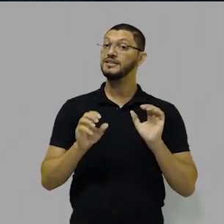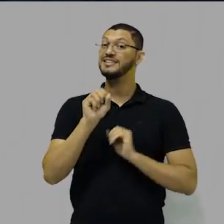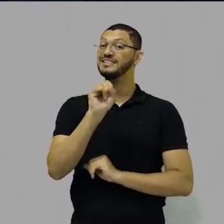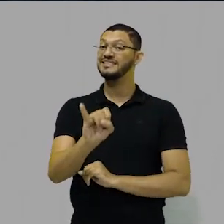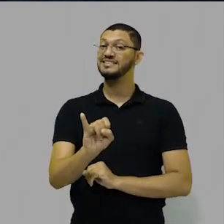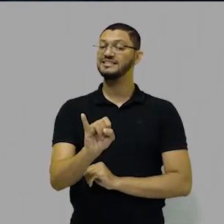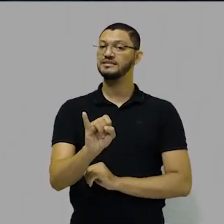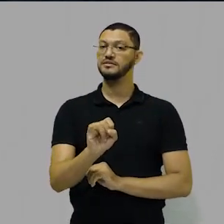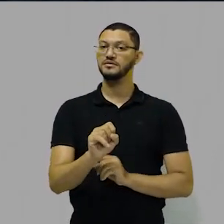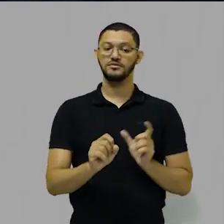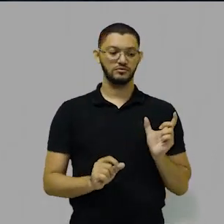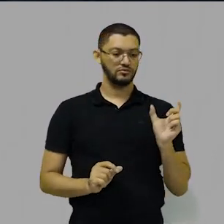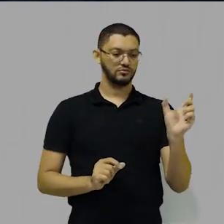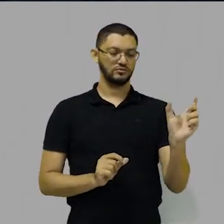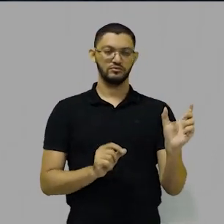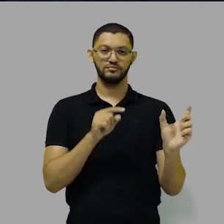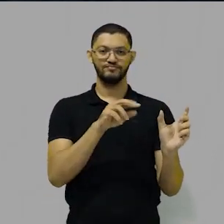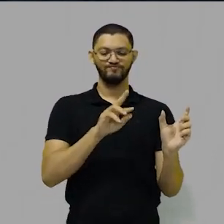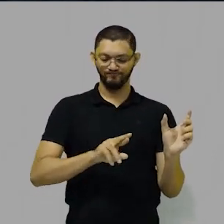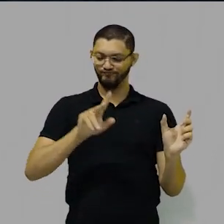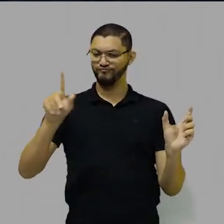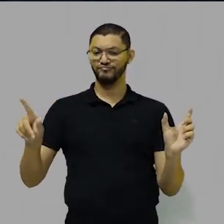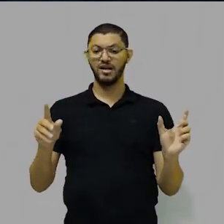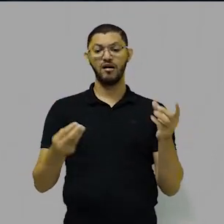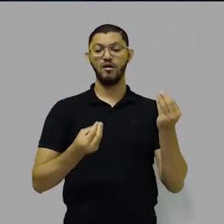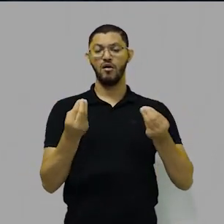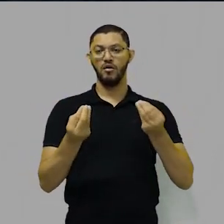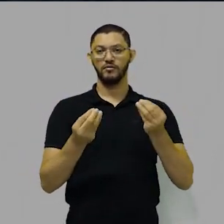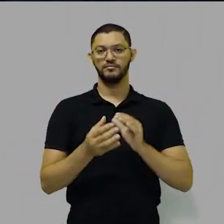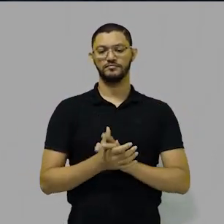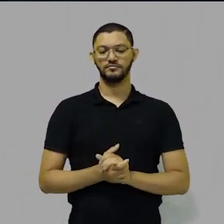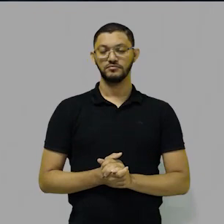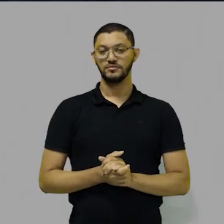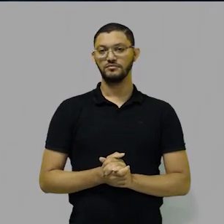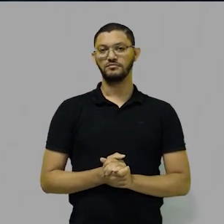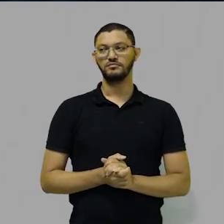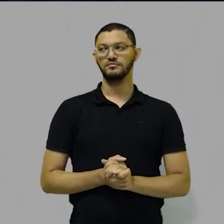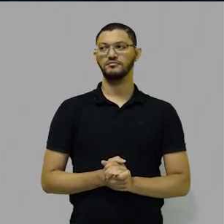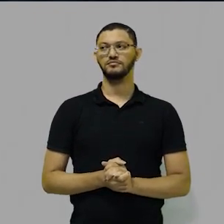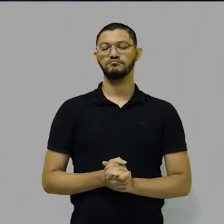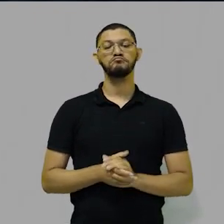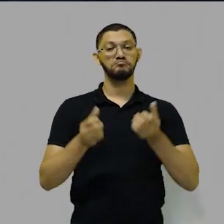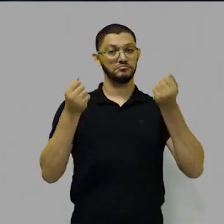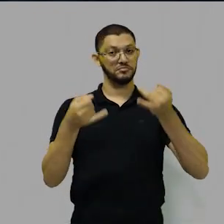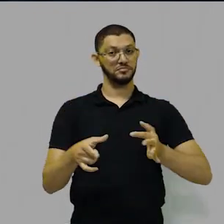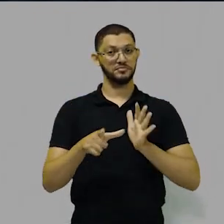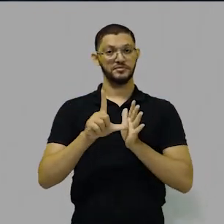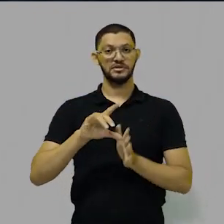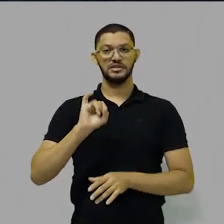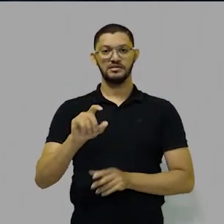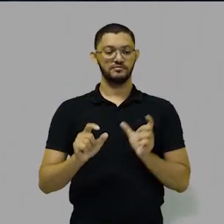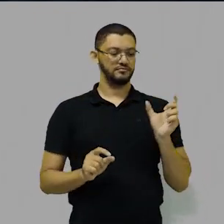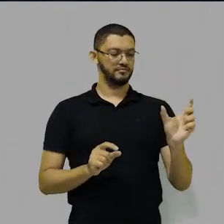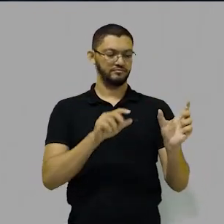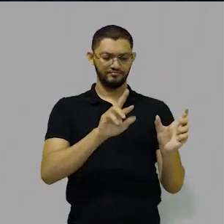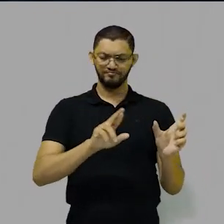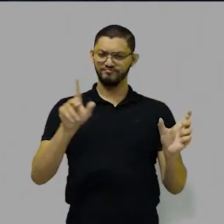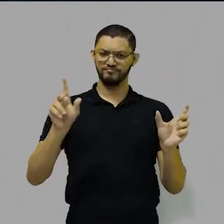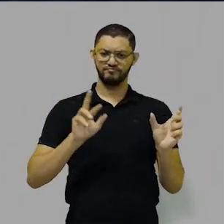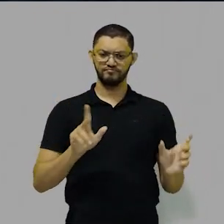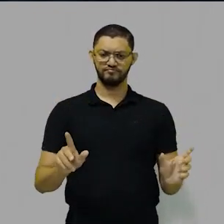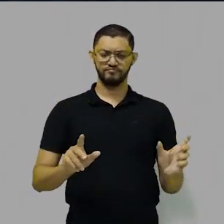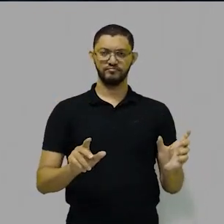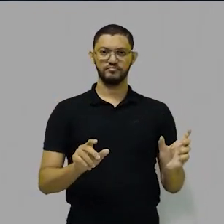se os radicais forem diferentes? Como já dissemos, se os radicais forem diferentes,